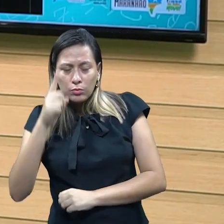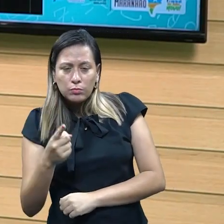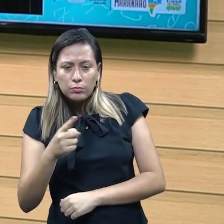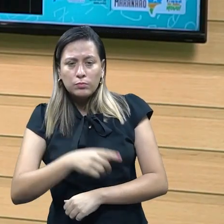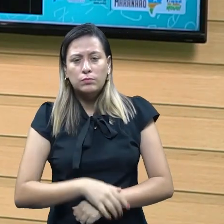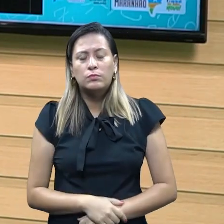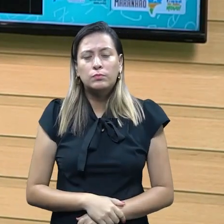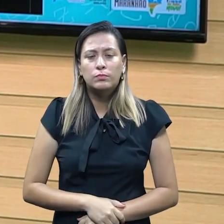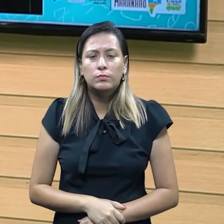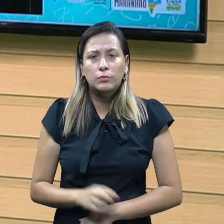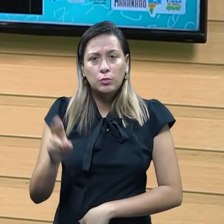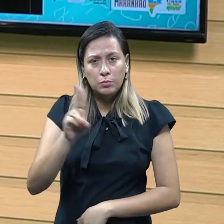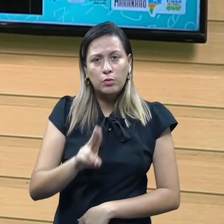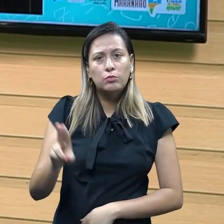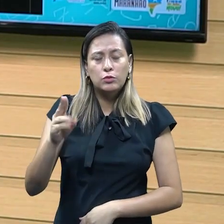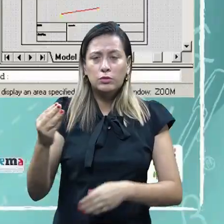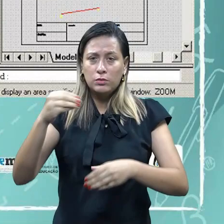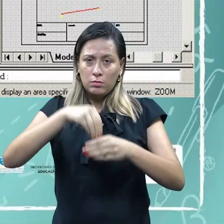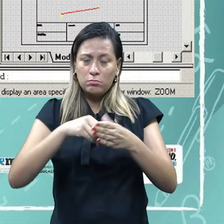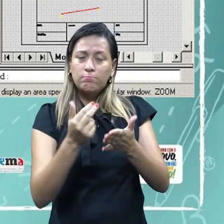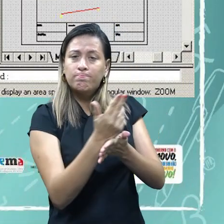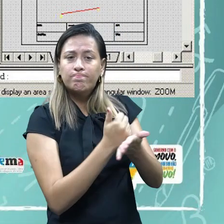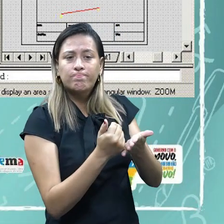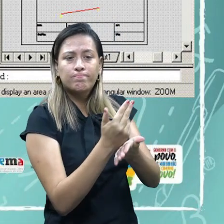para aplicar sobre o nosso desenho.